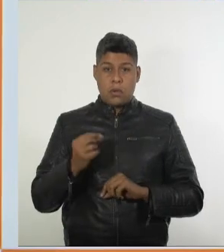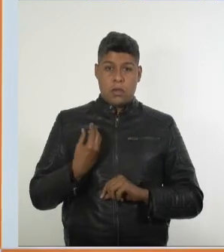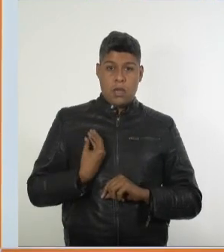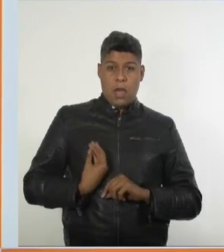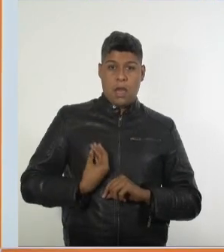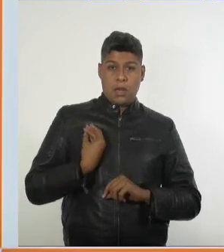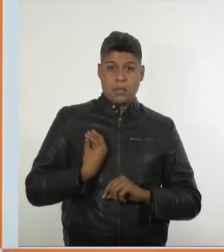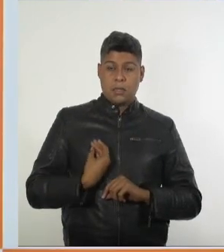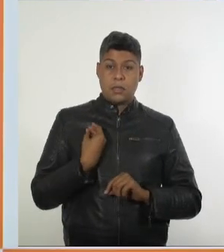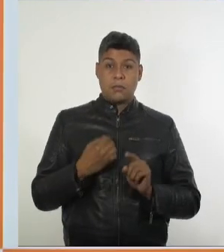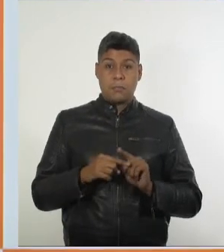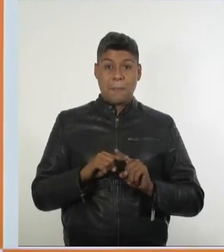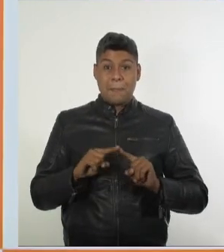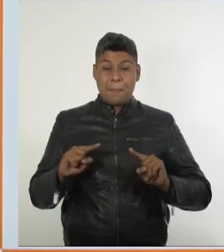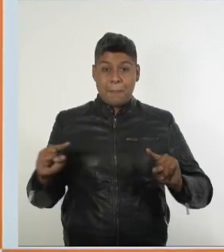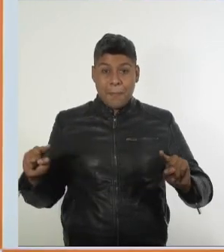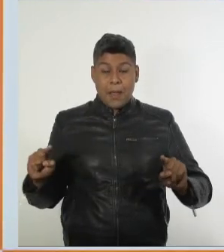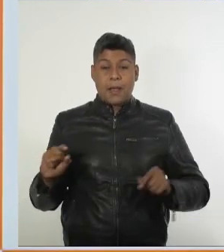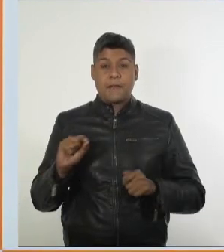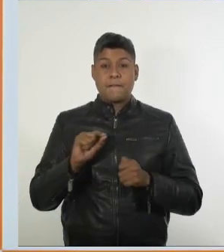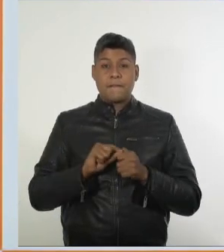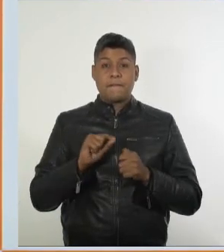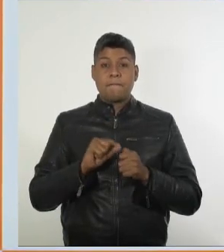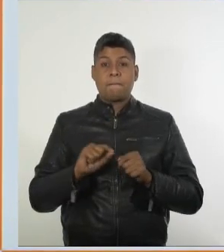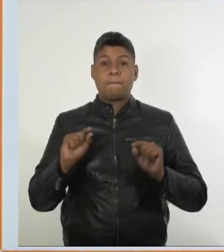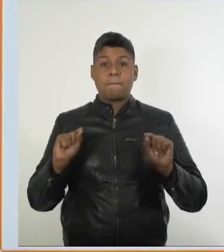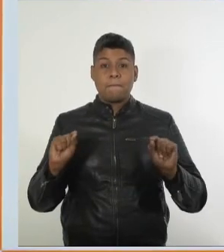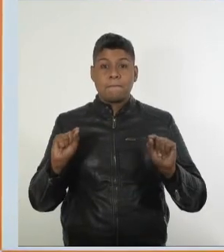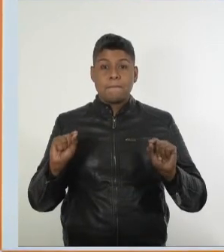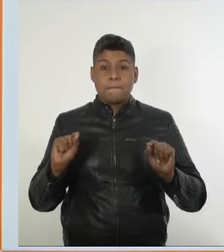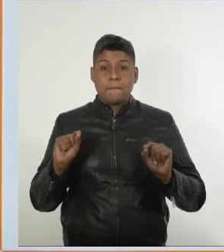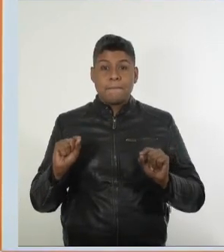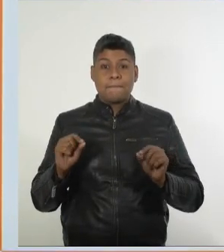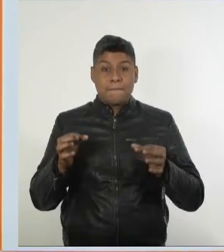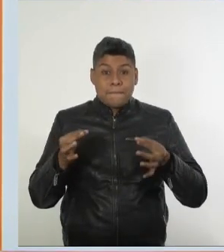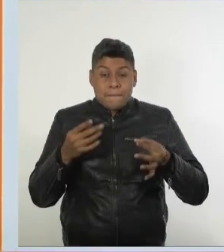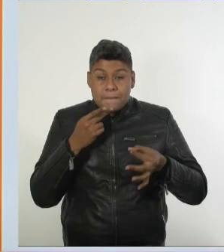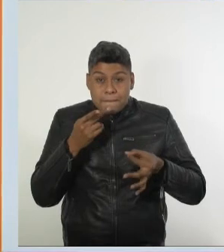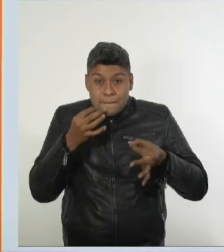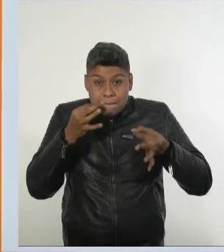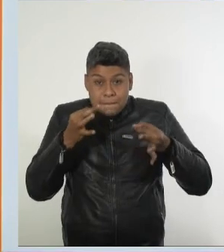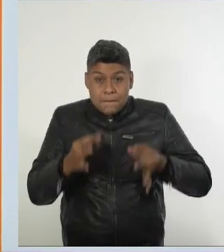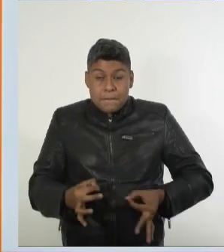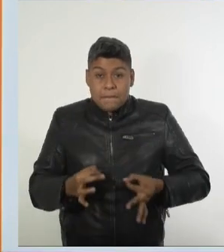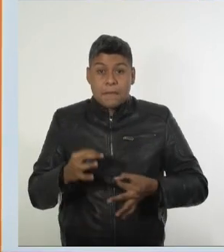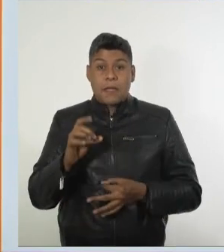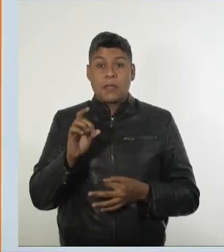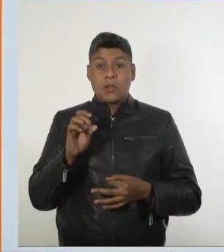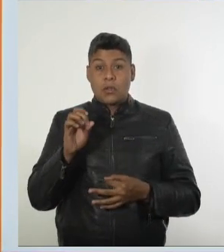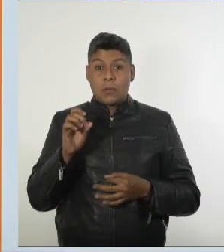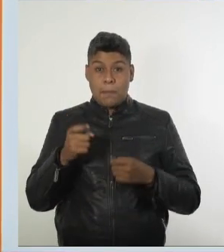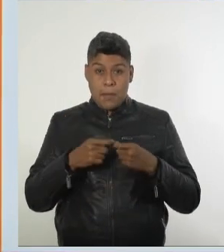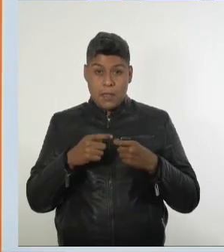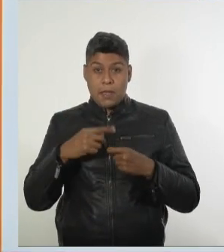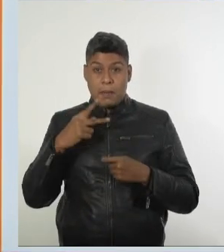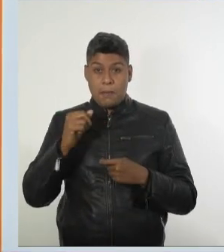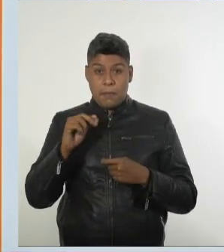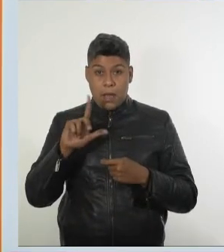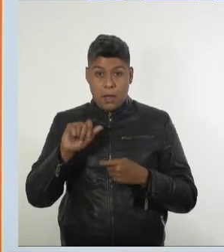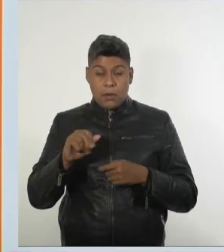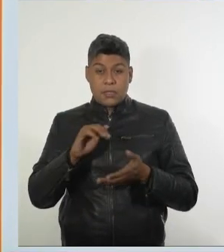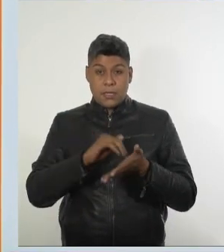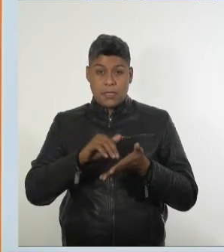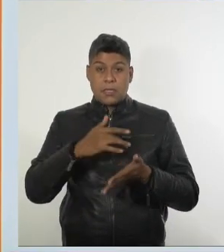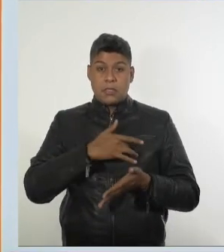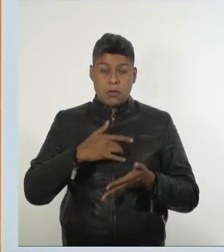realizado, mas nós estamos fazendo uma situação afirmativa. Como disse a doutora Paula, a Secretaria de Saúde está